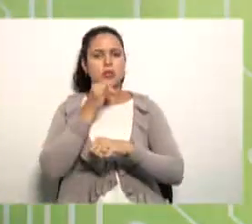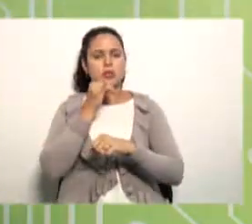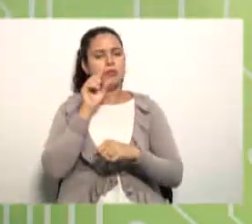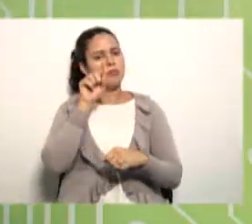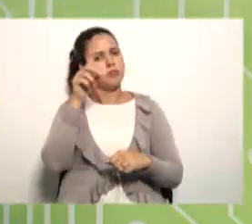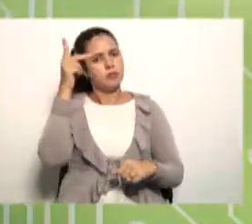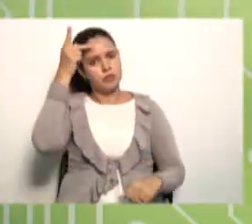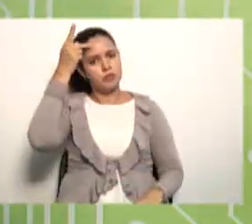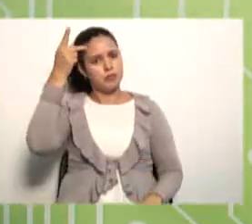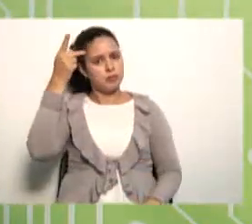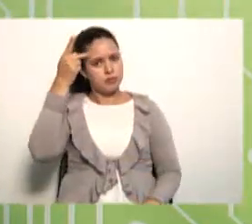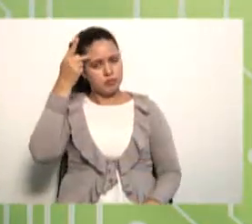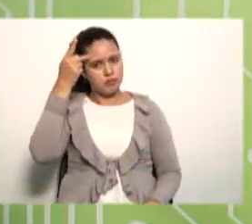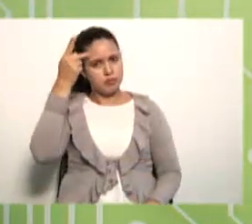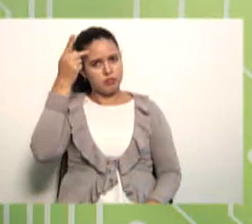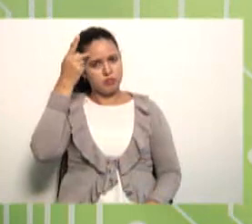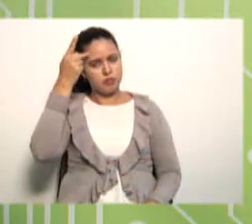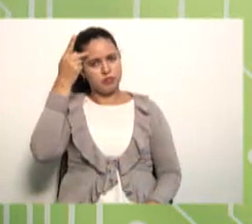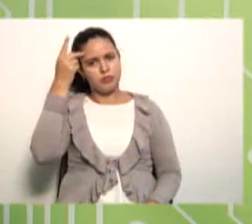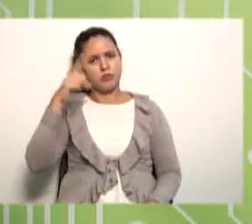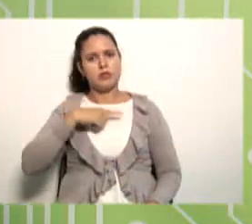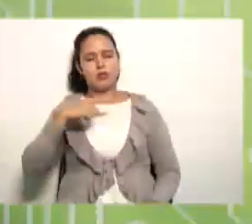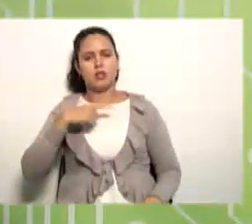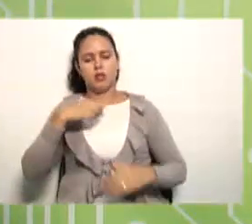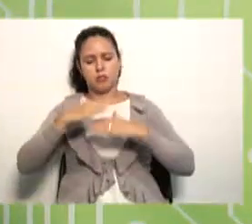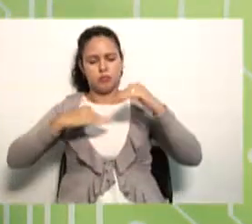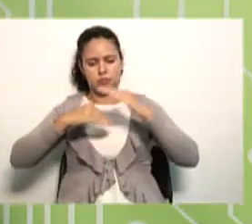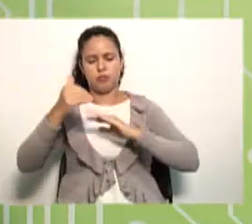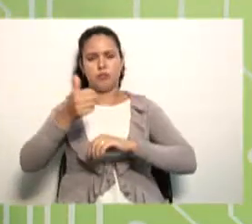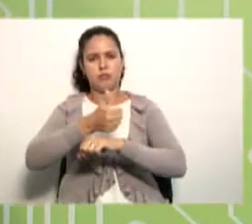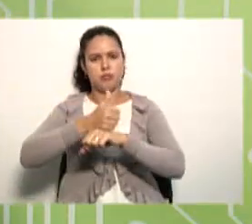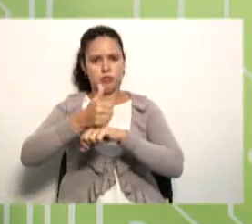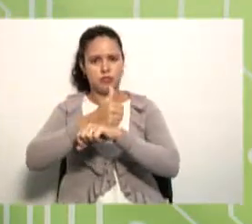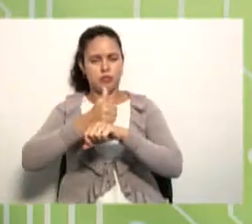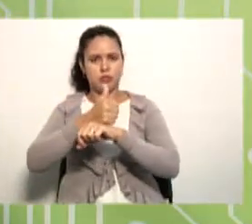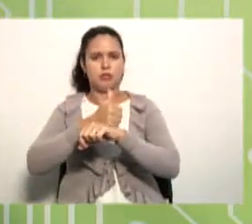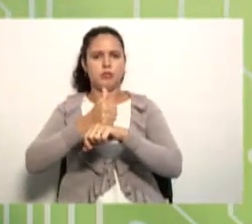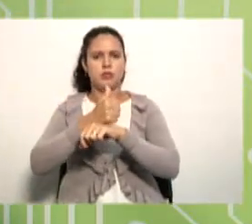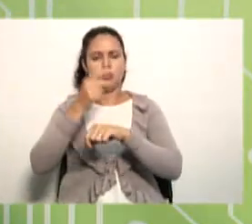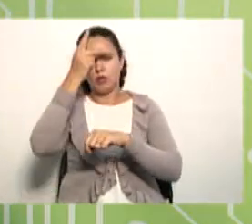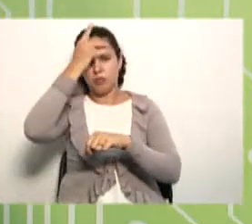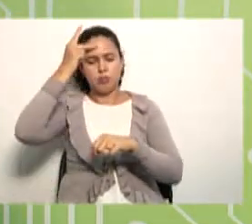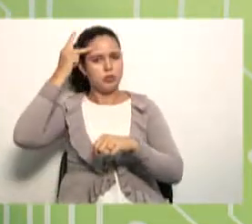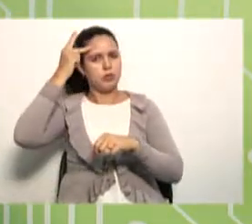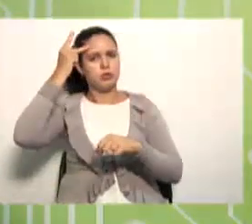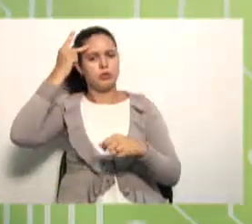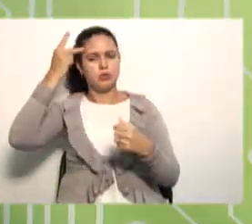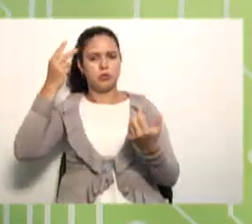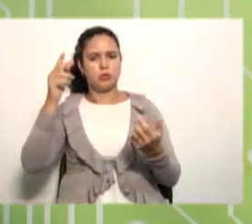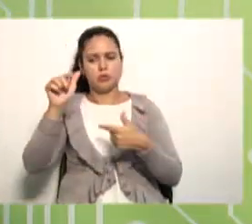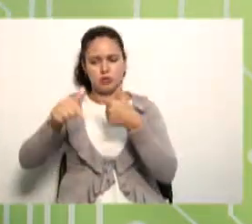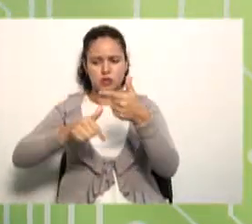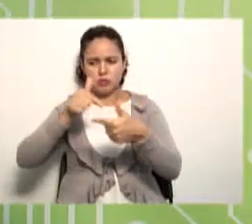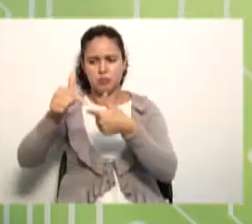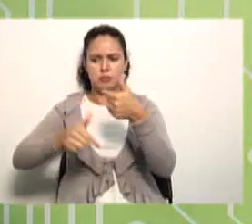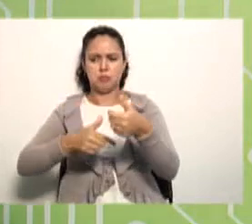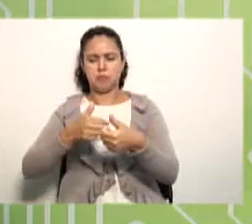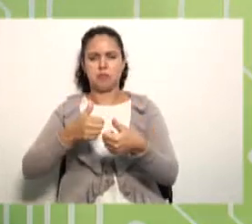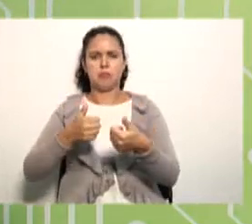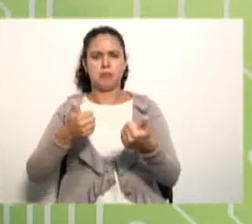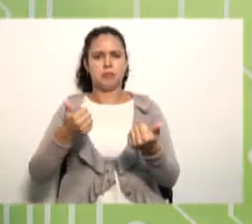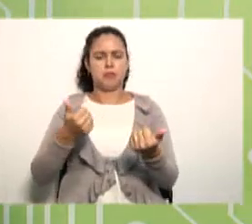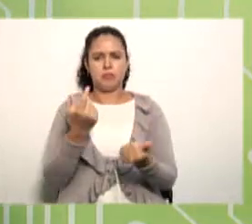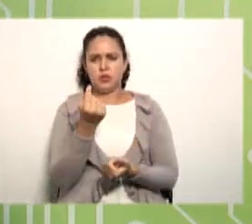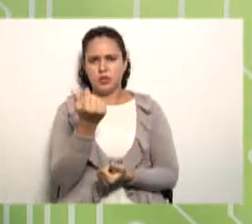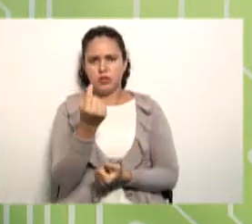ter maior condições de encontrar uma pessoa que tenha condições de fazer um trabalho qualificado, ou mesmo recursos de capitais, e vários